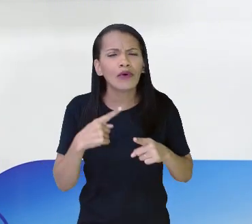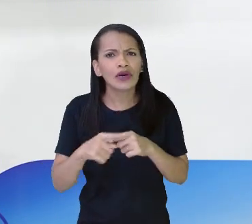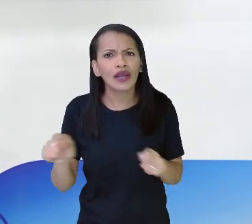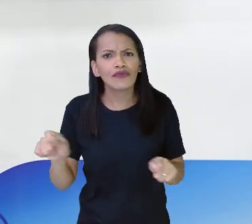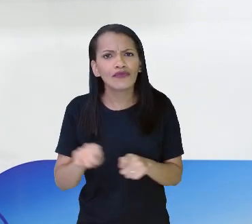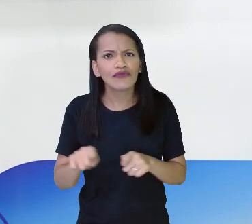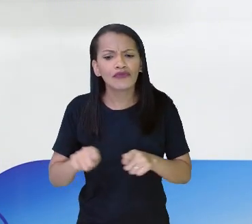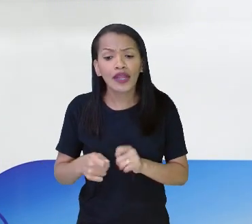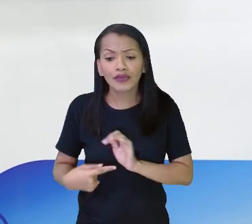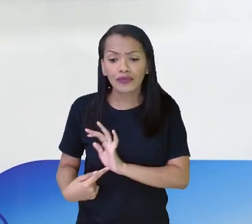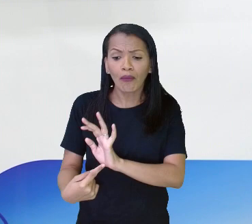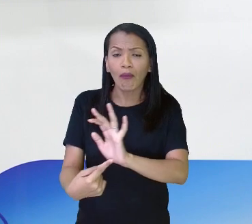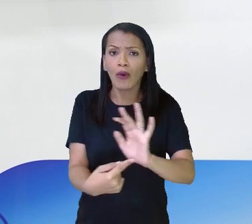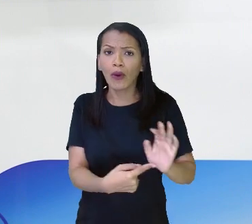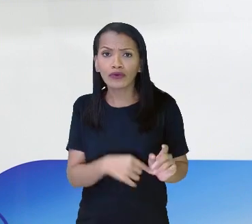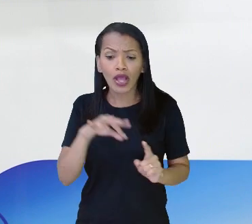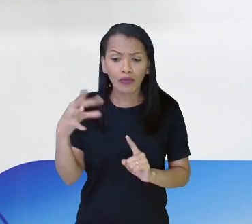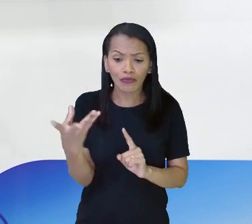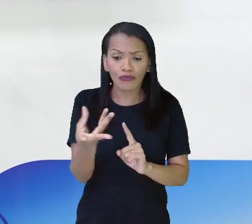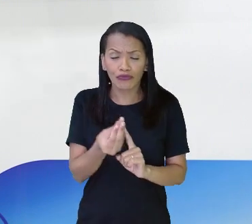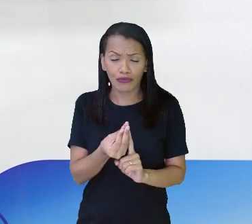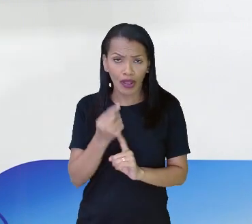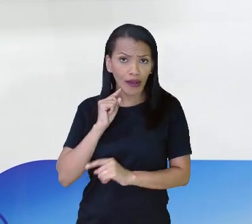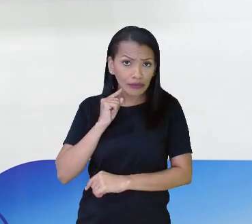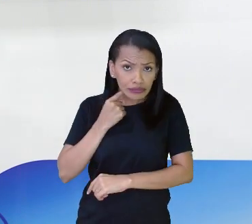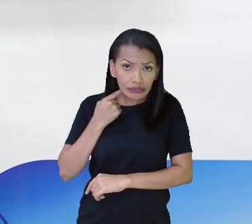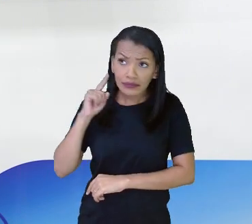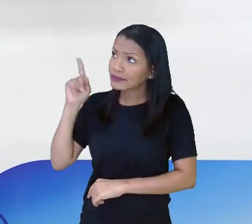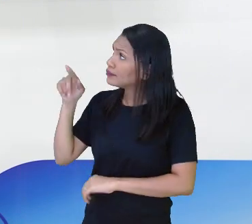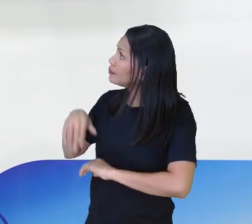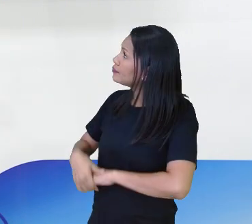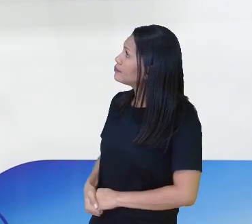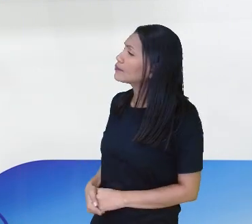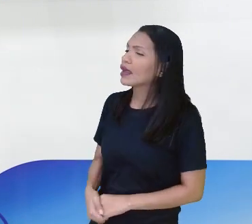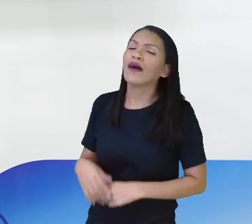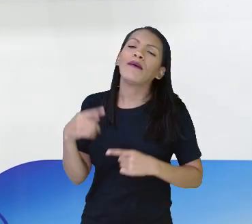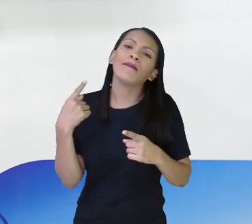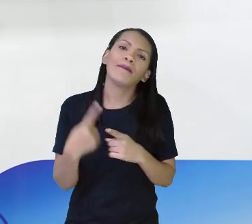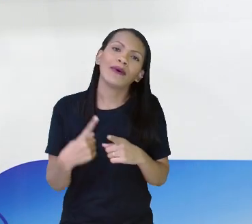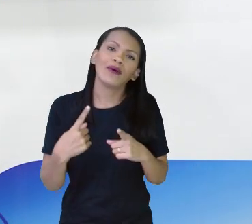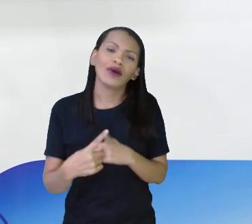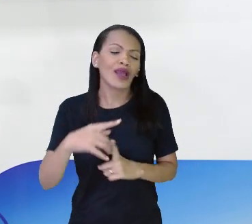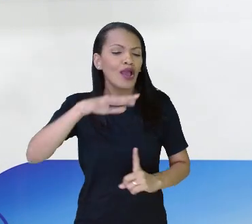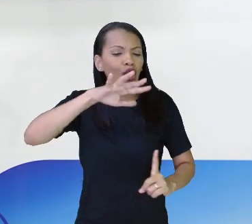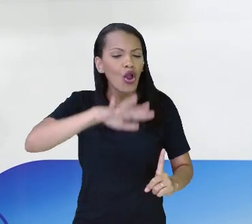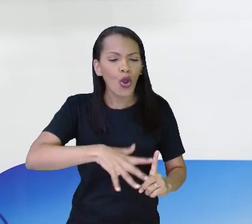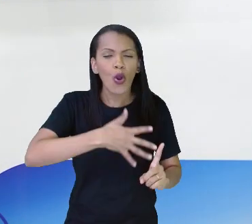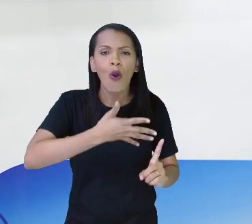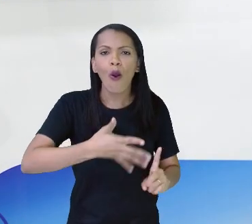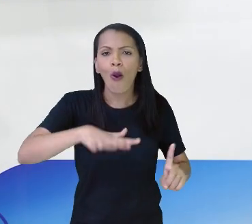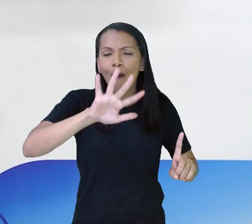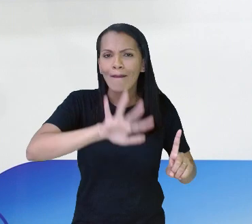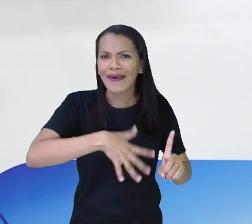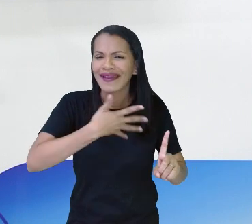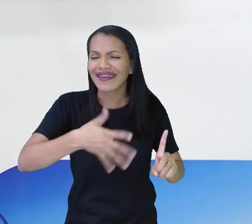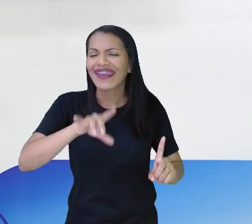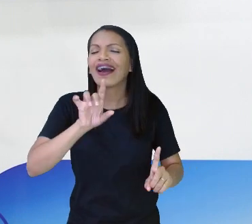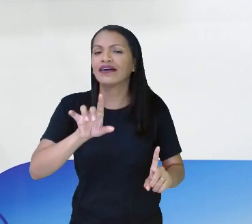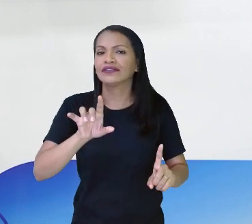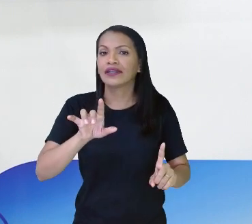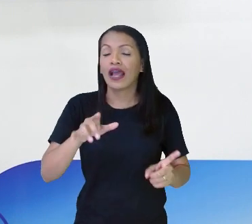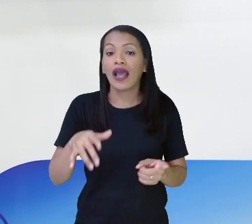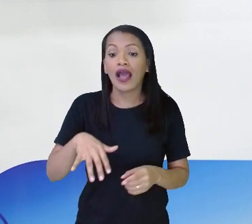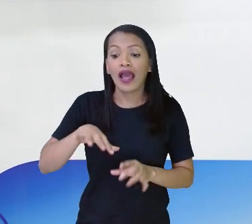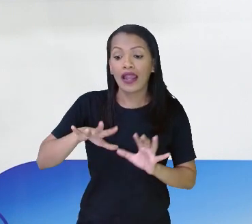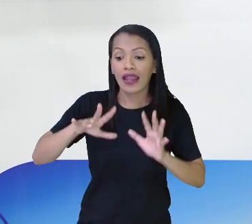essa exposição? Qual o objetivo, qual o intuito? Tem aqui, ó, em homenagem ao Dia Mundial de Limpeza das Praias. Foi um tipo